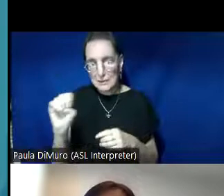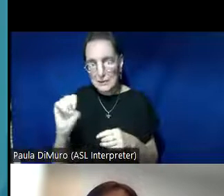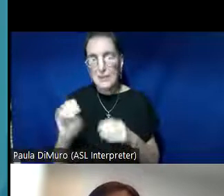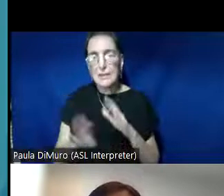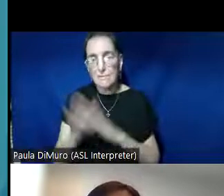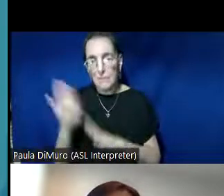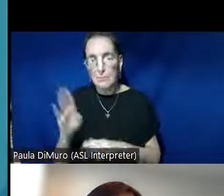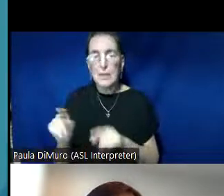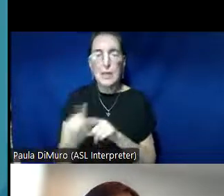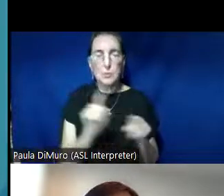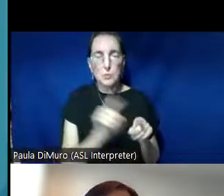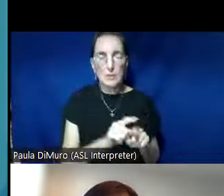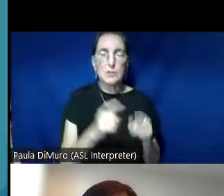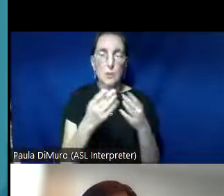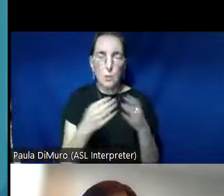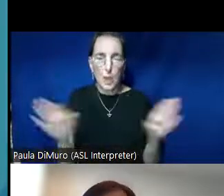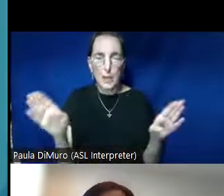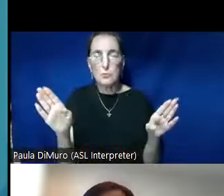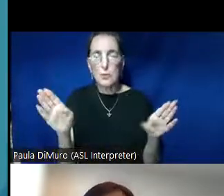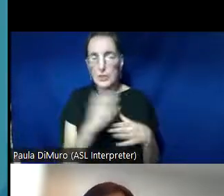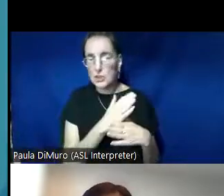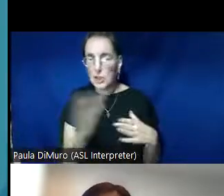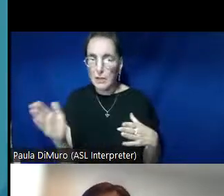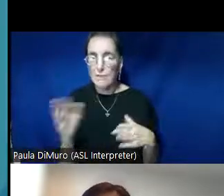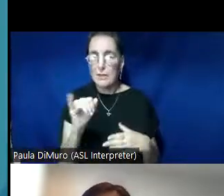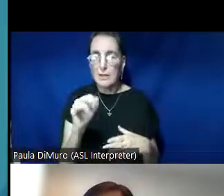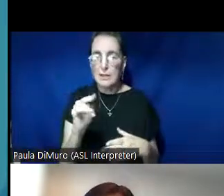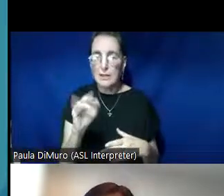incluir desenvolvimentos de imobiliário, como